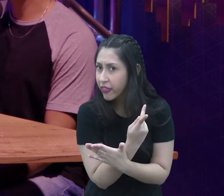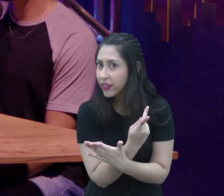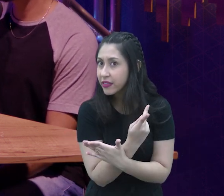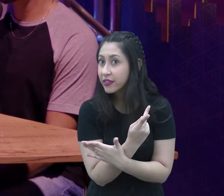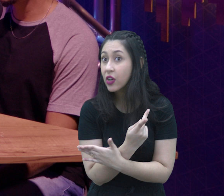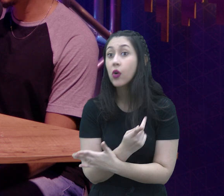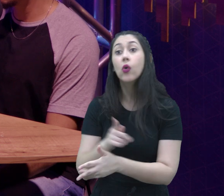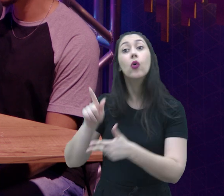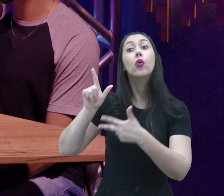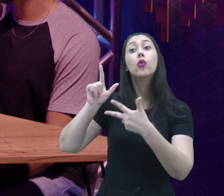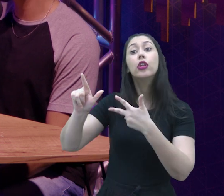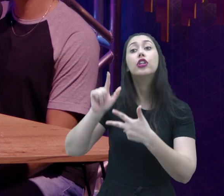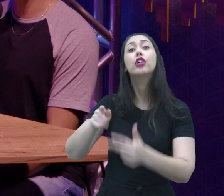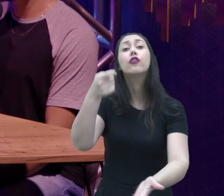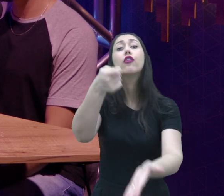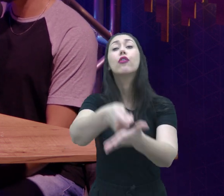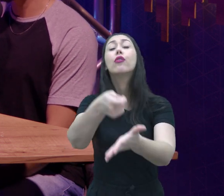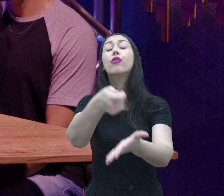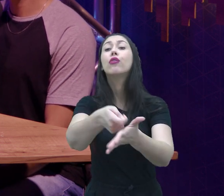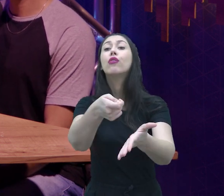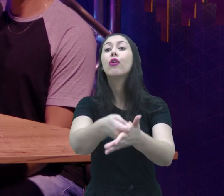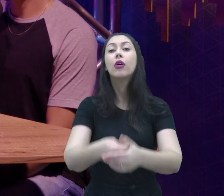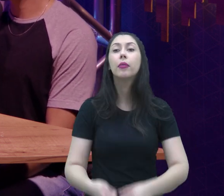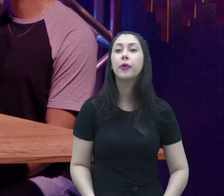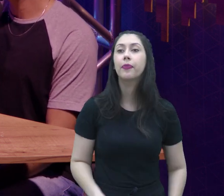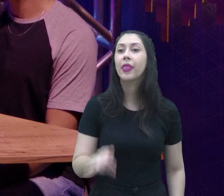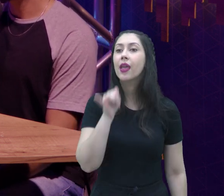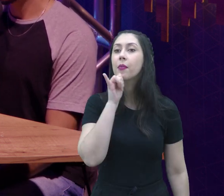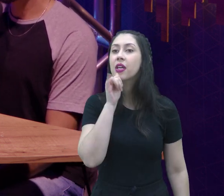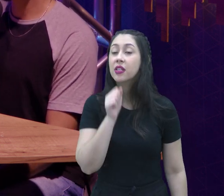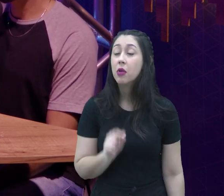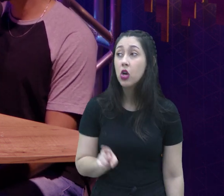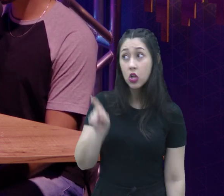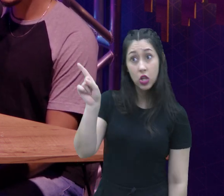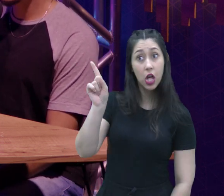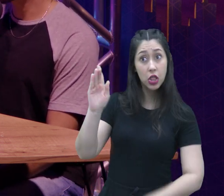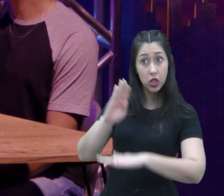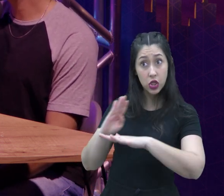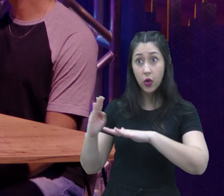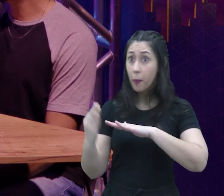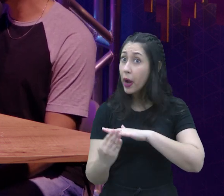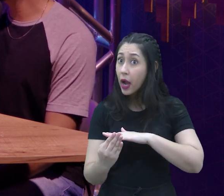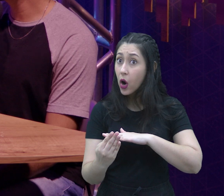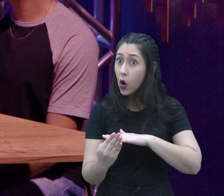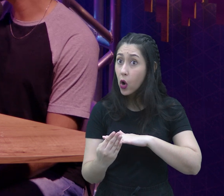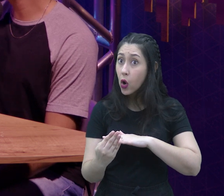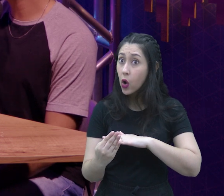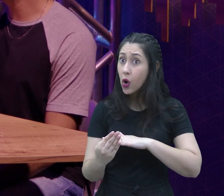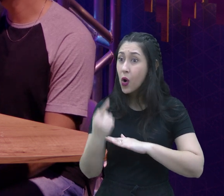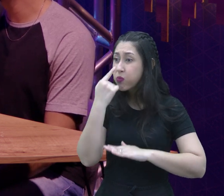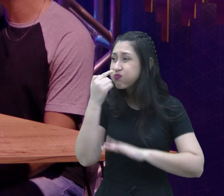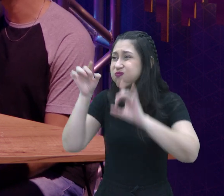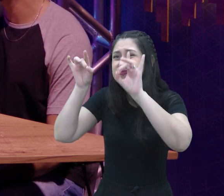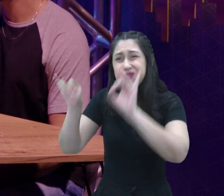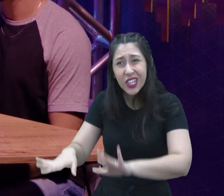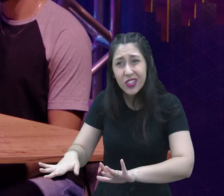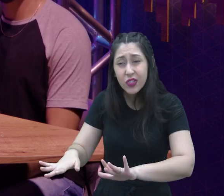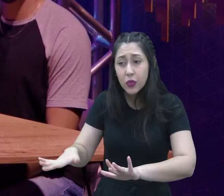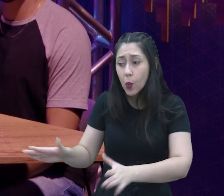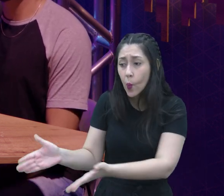o legislativo cobra. Então, assim, lá no bairro tal não está tendo coleta de